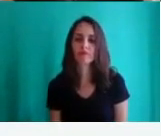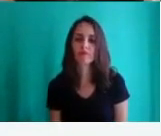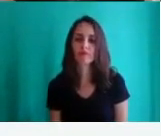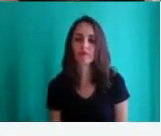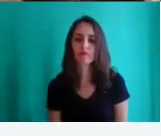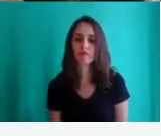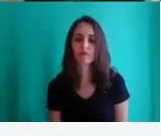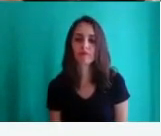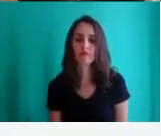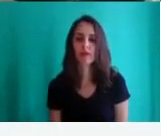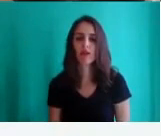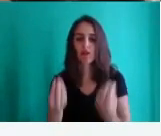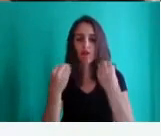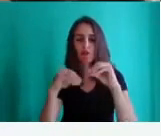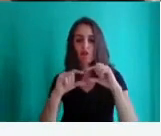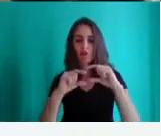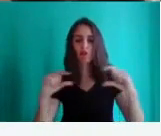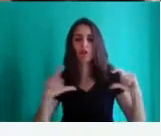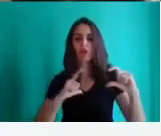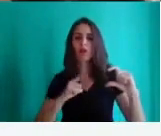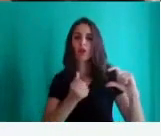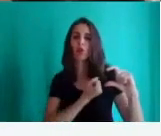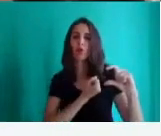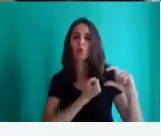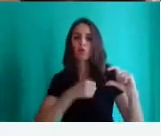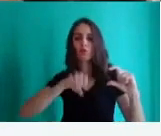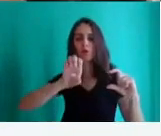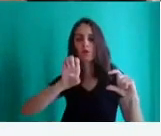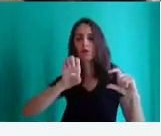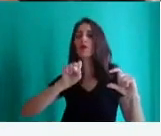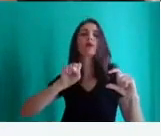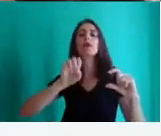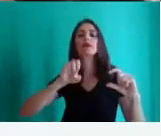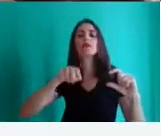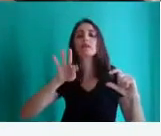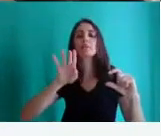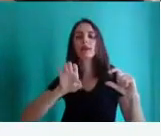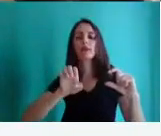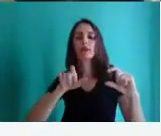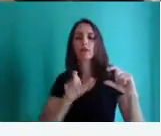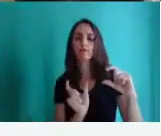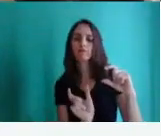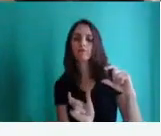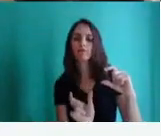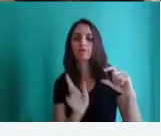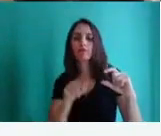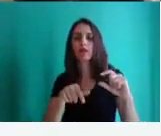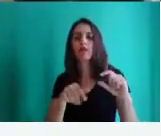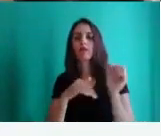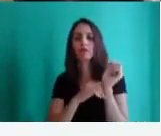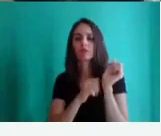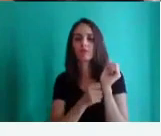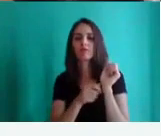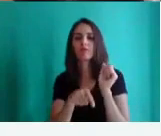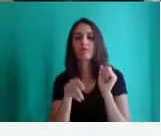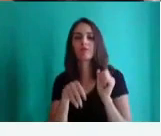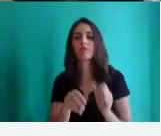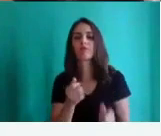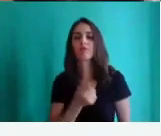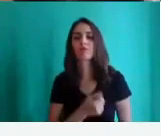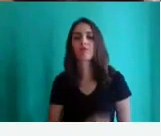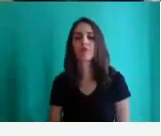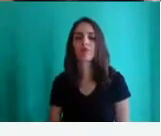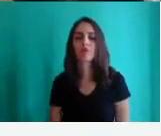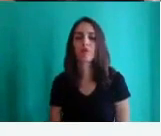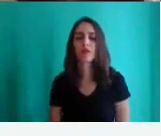O número da semente para a conferência. Próximo sorteio, código de vagas